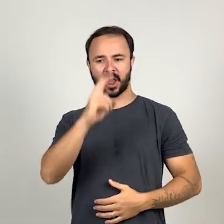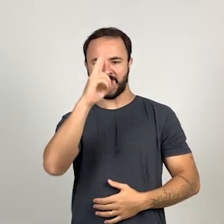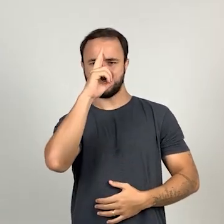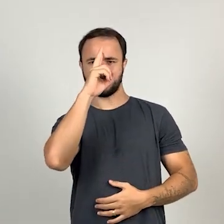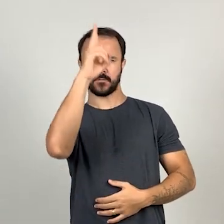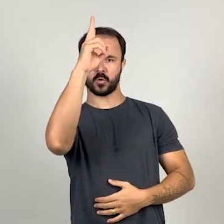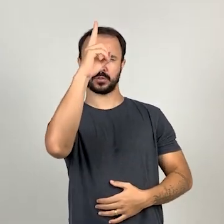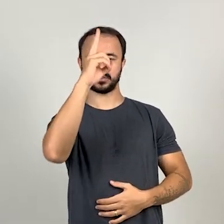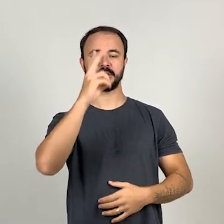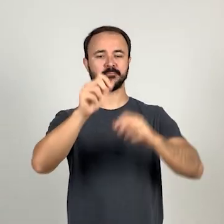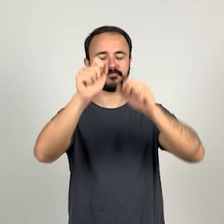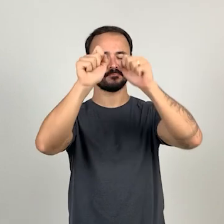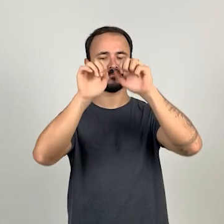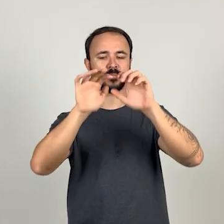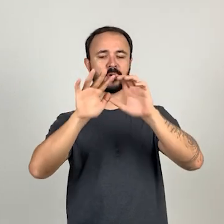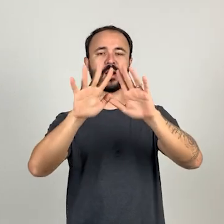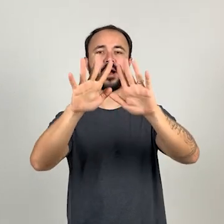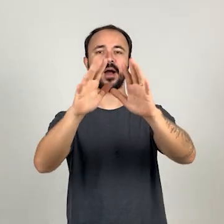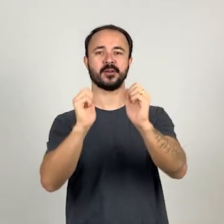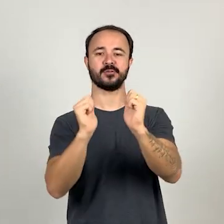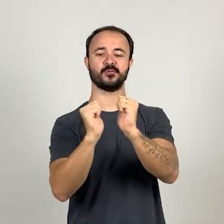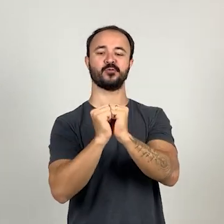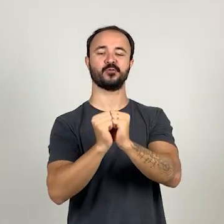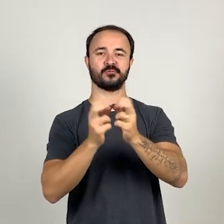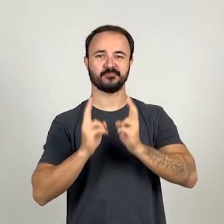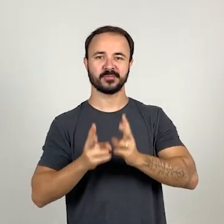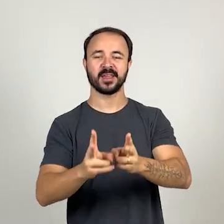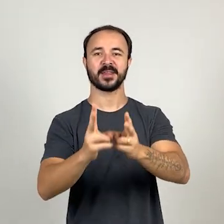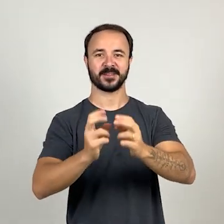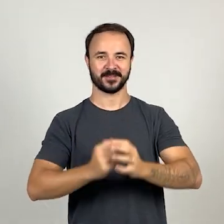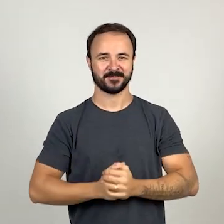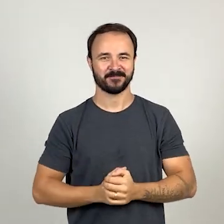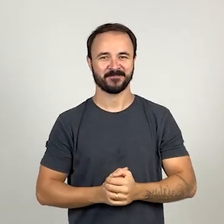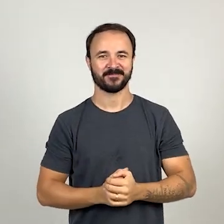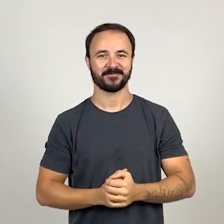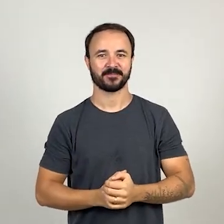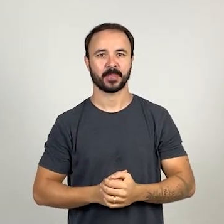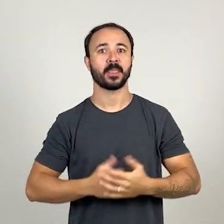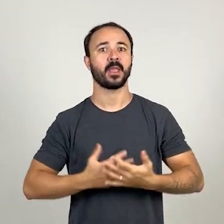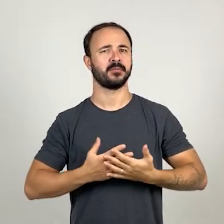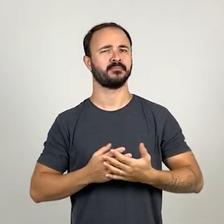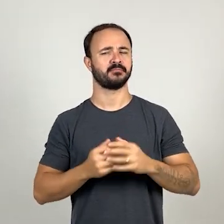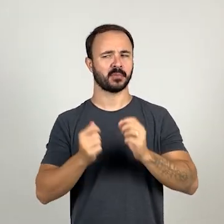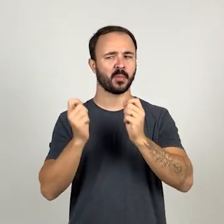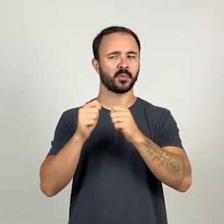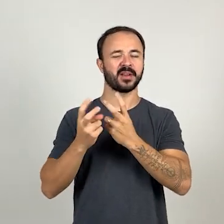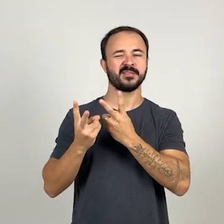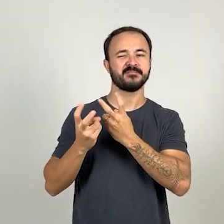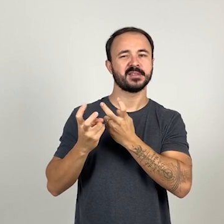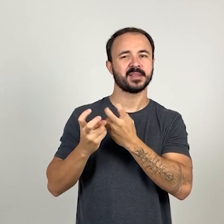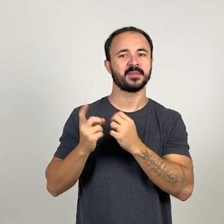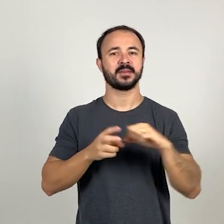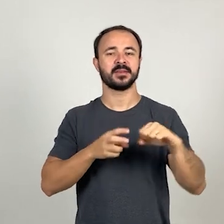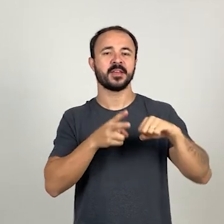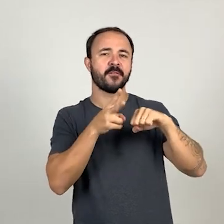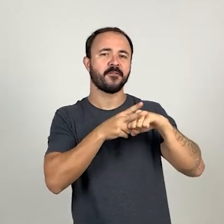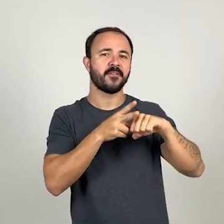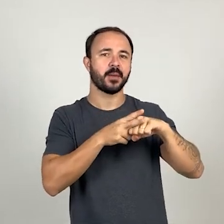com você. No início, nós podemos perceber um trocadilho que é feito com o verbo modal